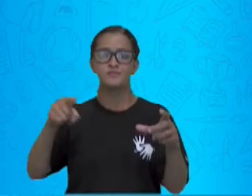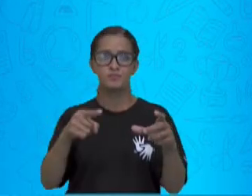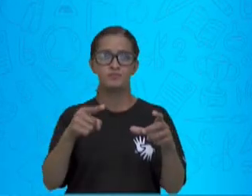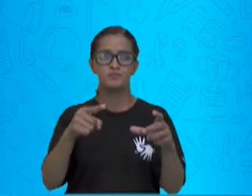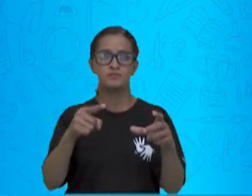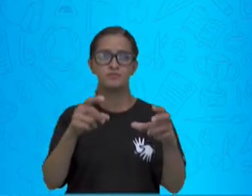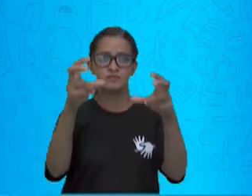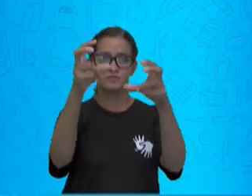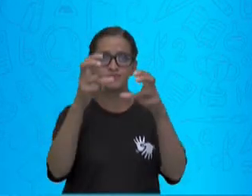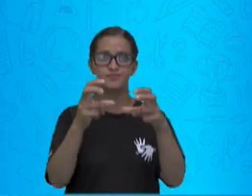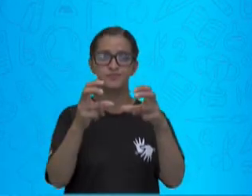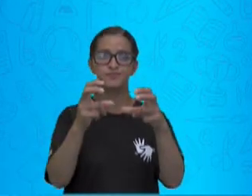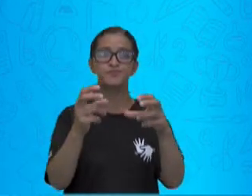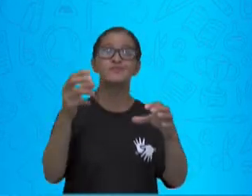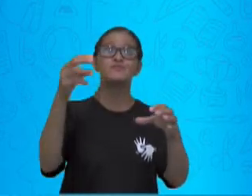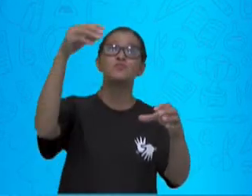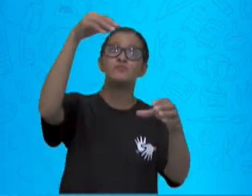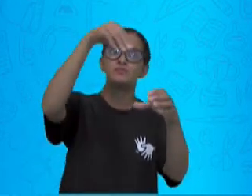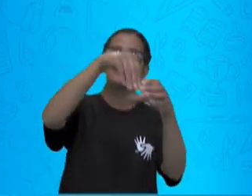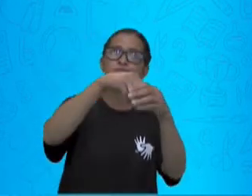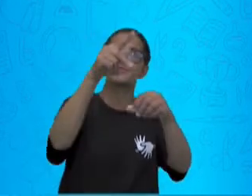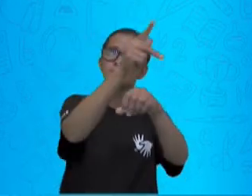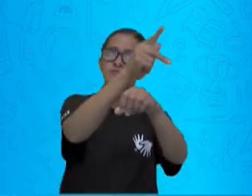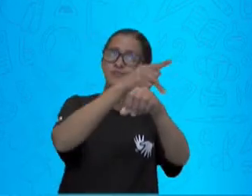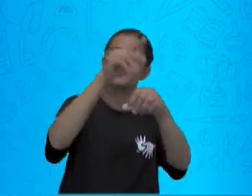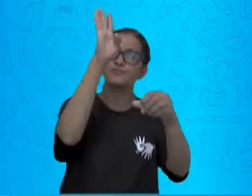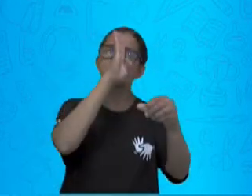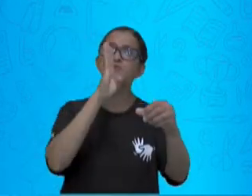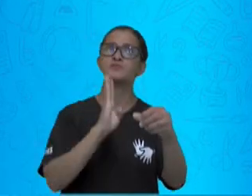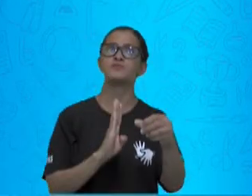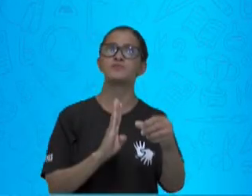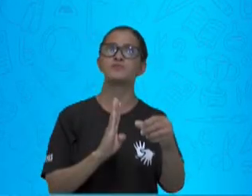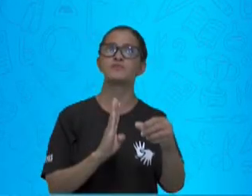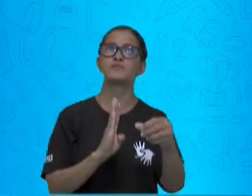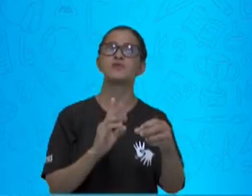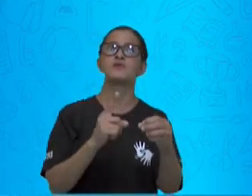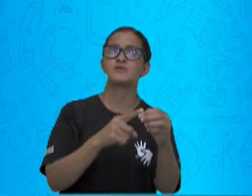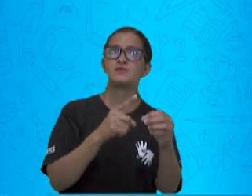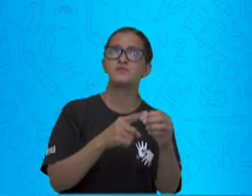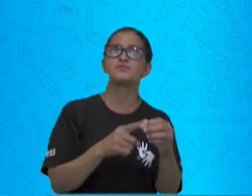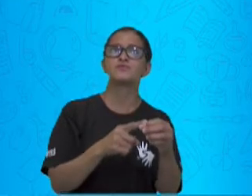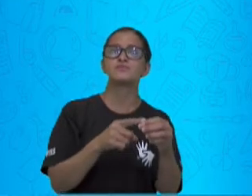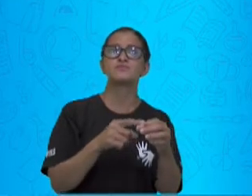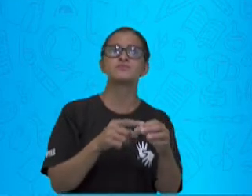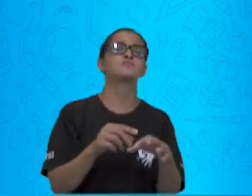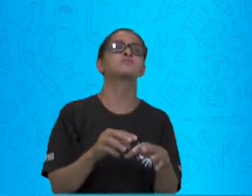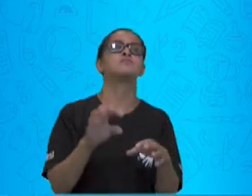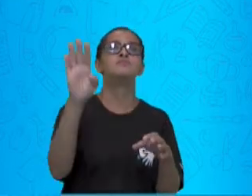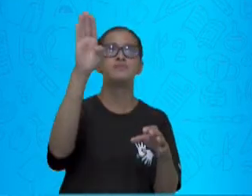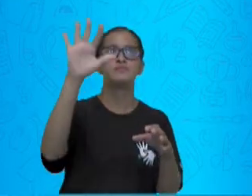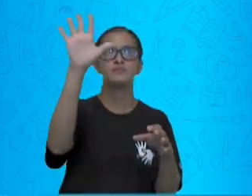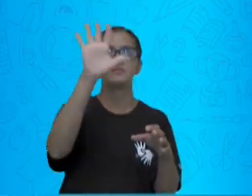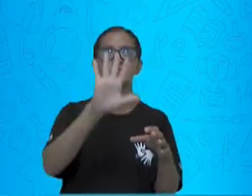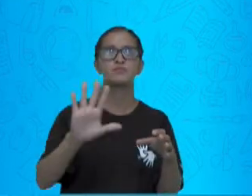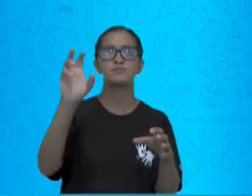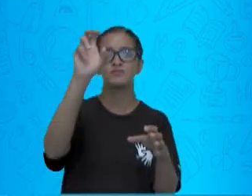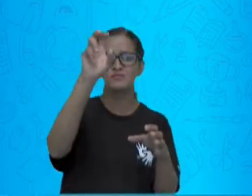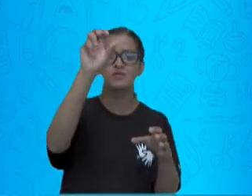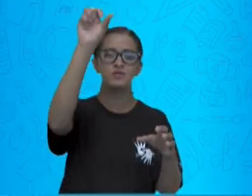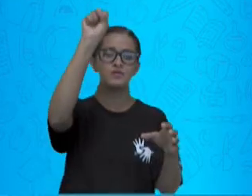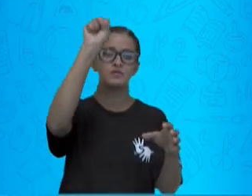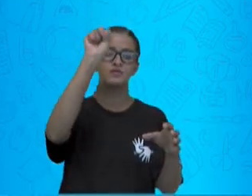Então, dentro do Brasil, né, nós estamos dentro de uma região chamada Sudeste, dentro das 5